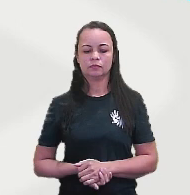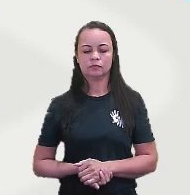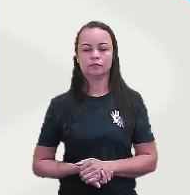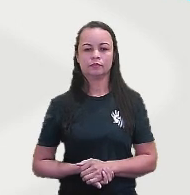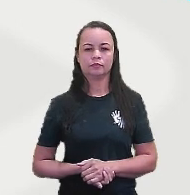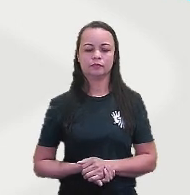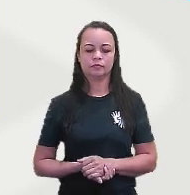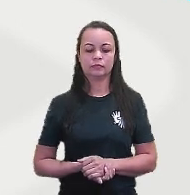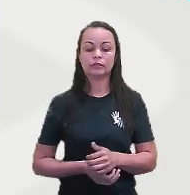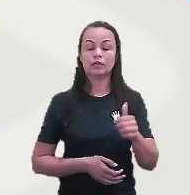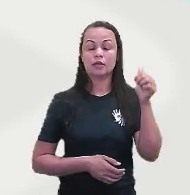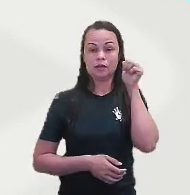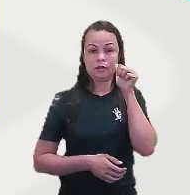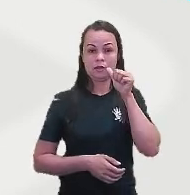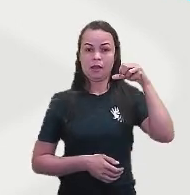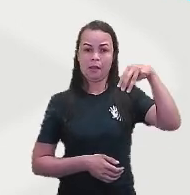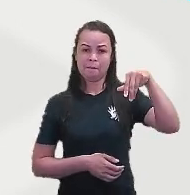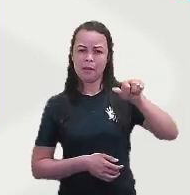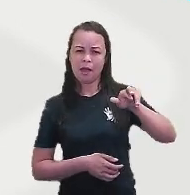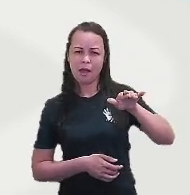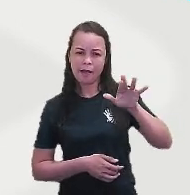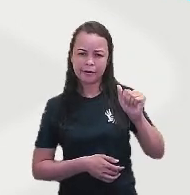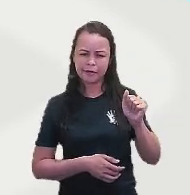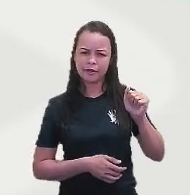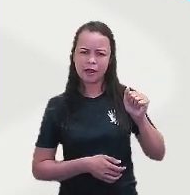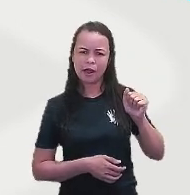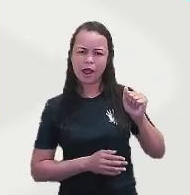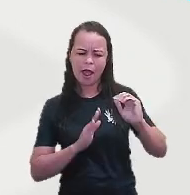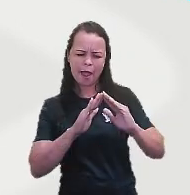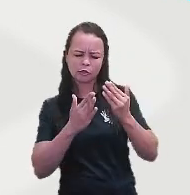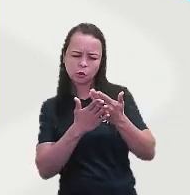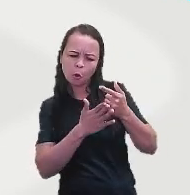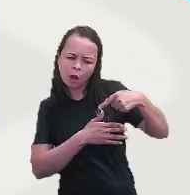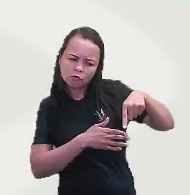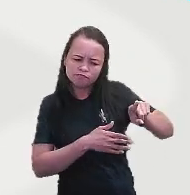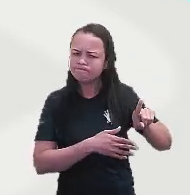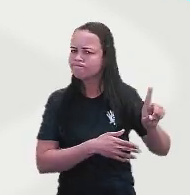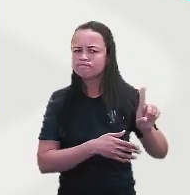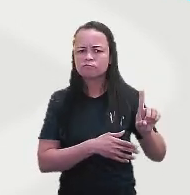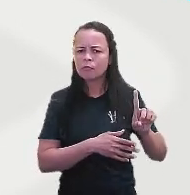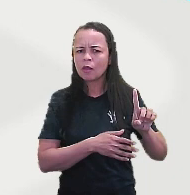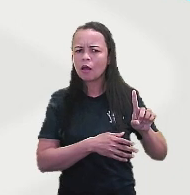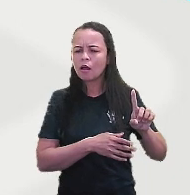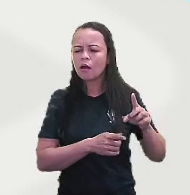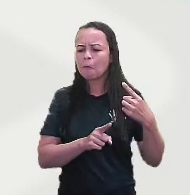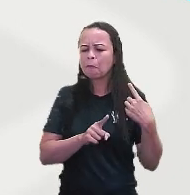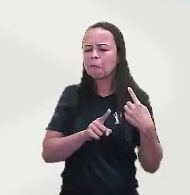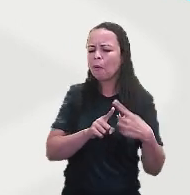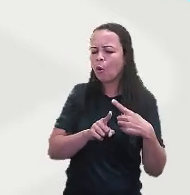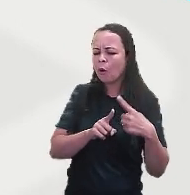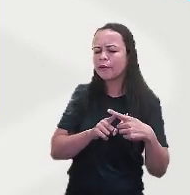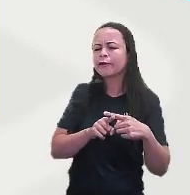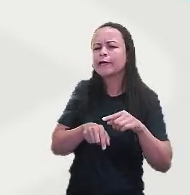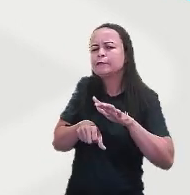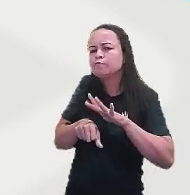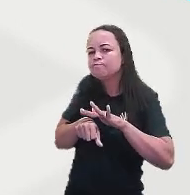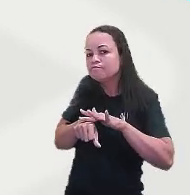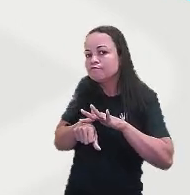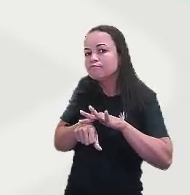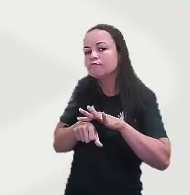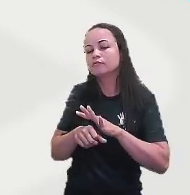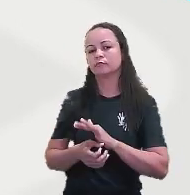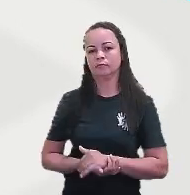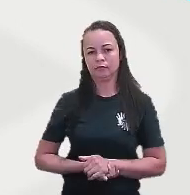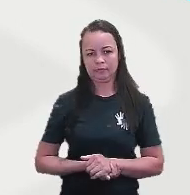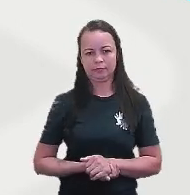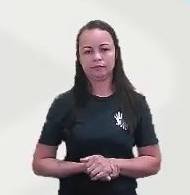Ó, Maria não foi à escola porque está doente. Então, a gente vê